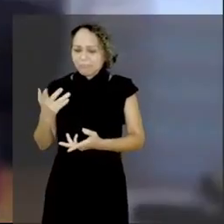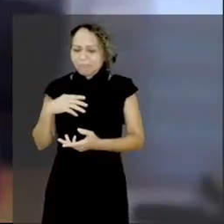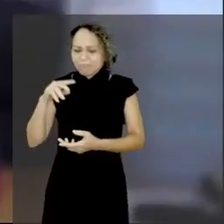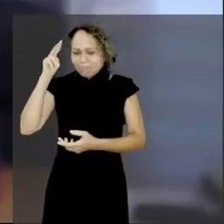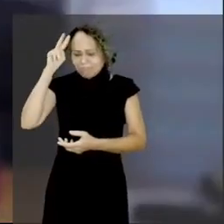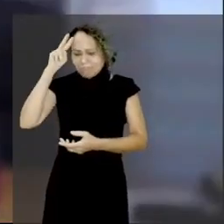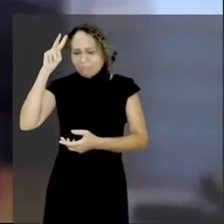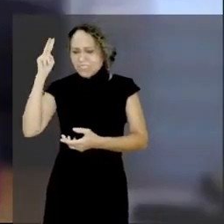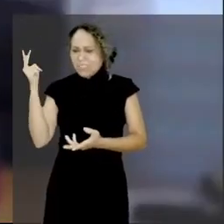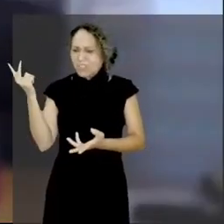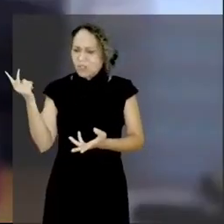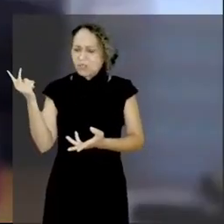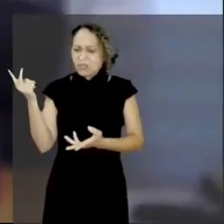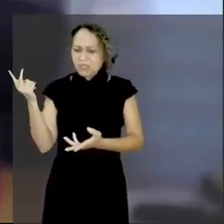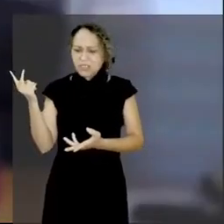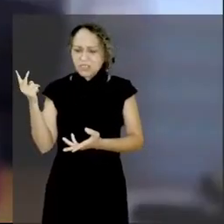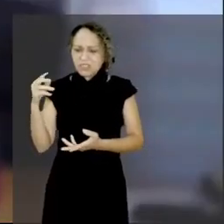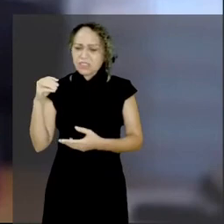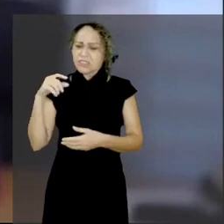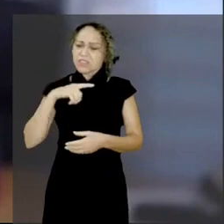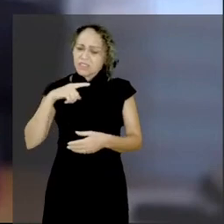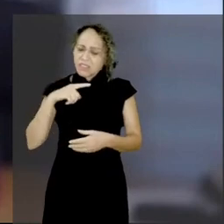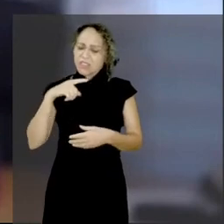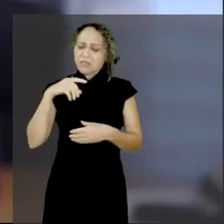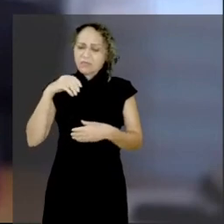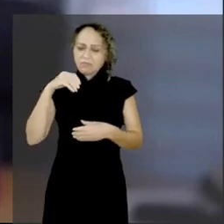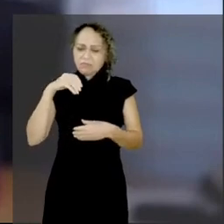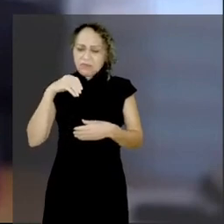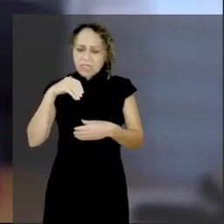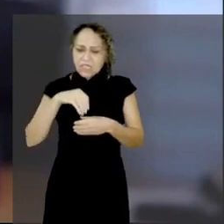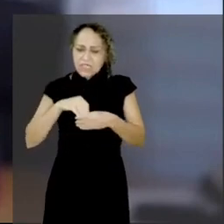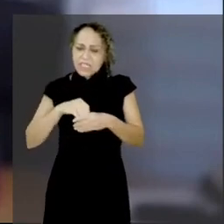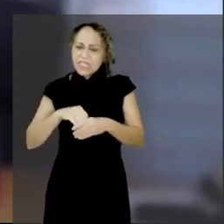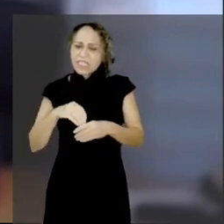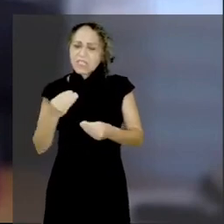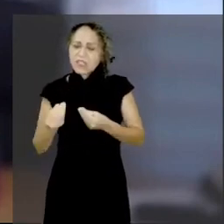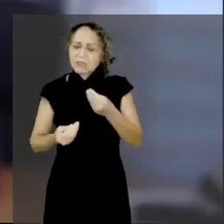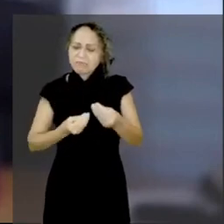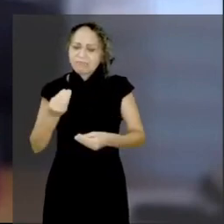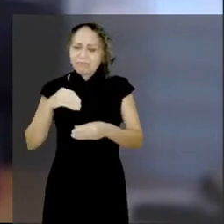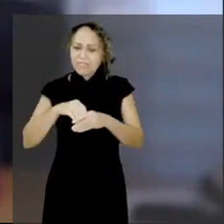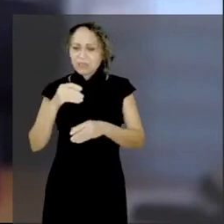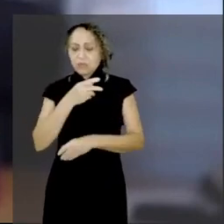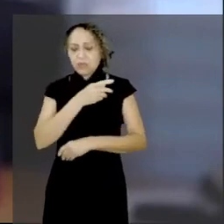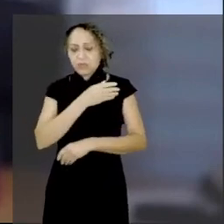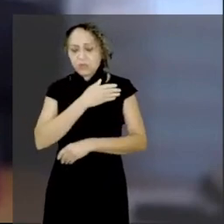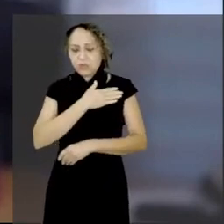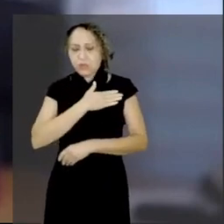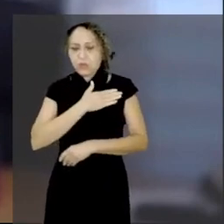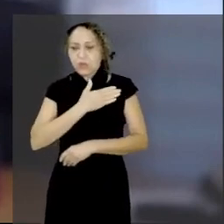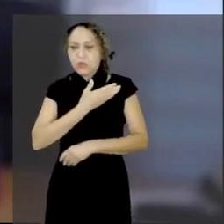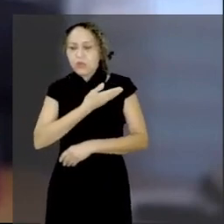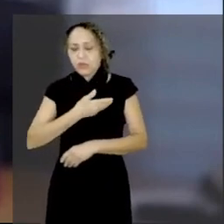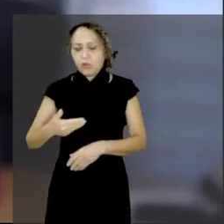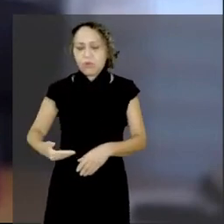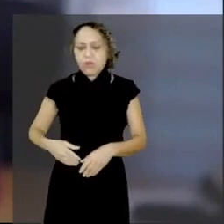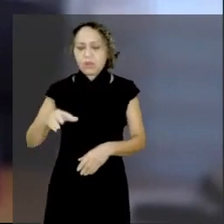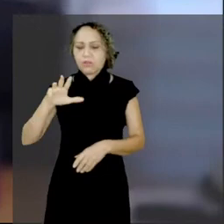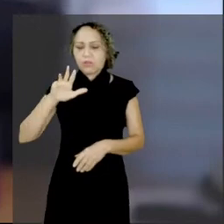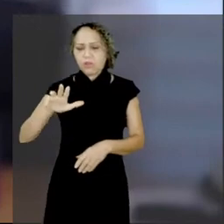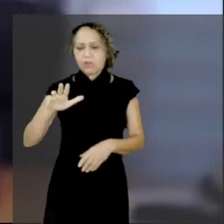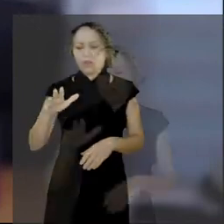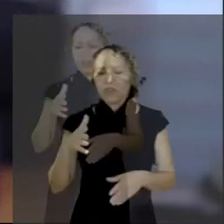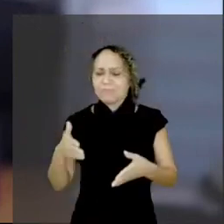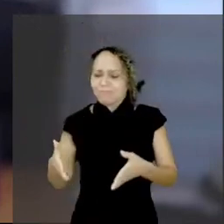de inclusão social em Minas Gerais como o PT. A gente não pode esquecer, sabe, mais de 1 milhão, que nós tiramos mais